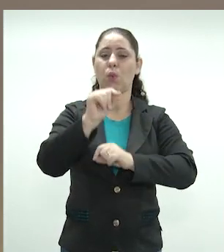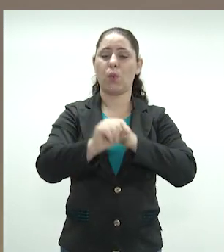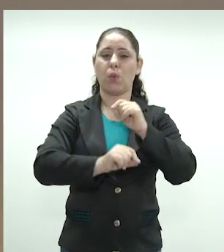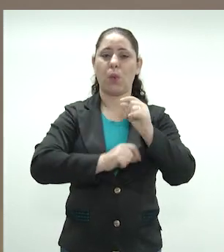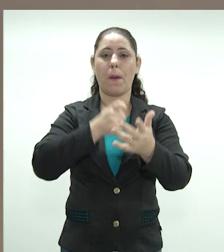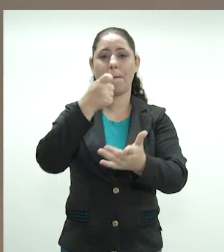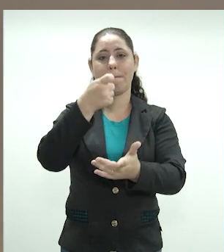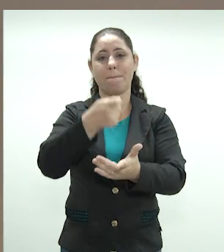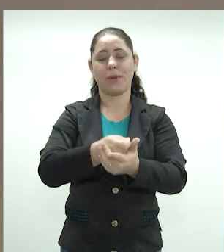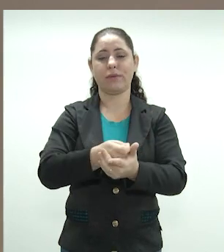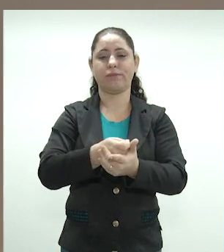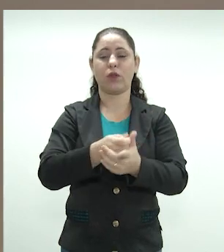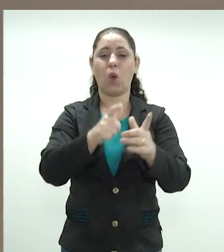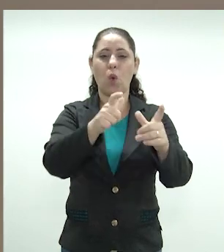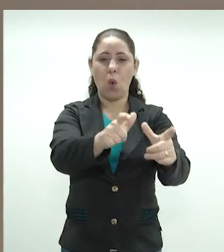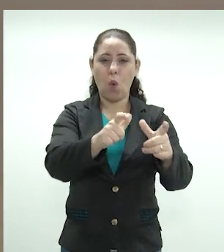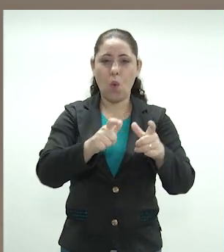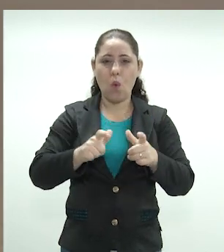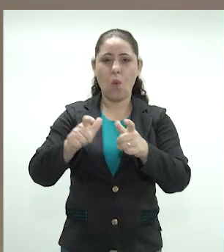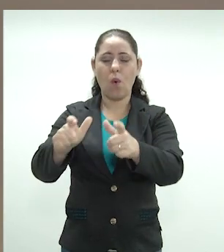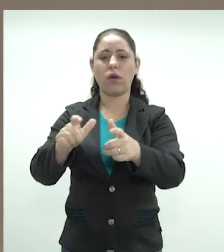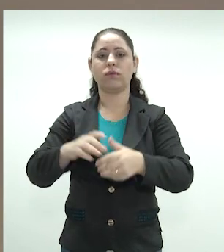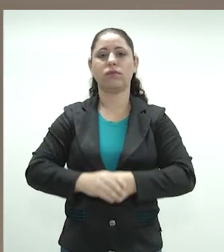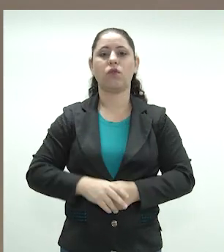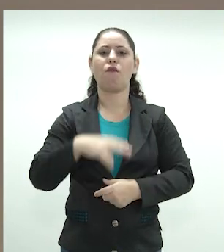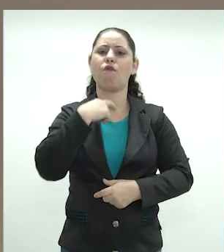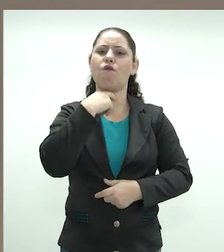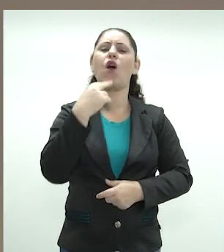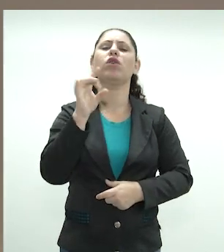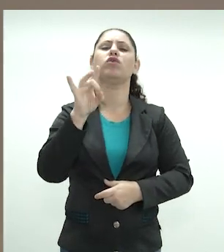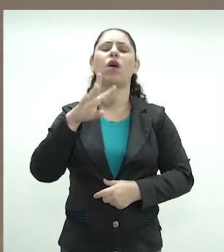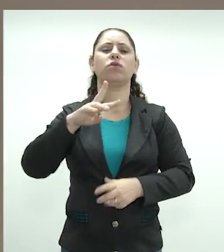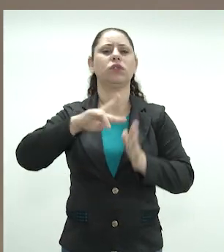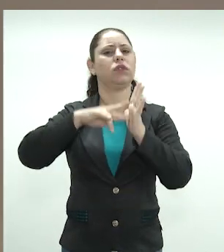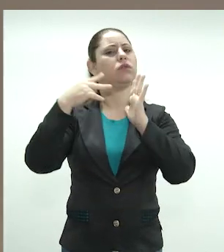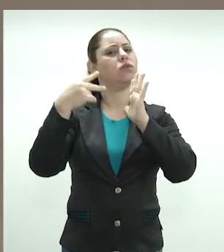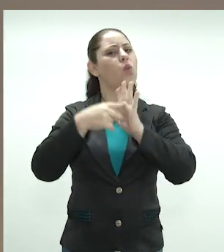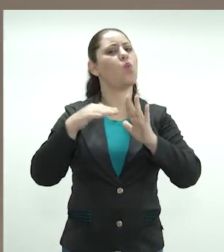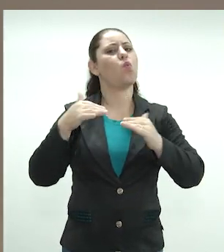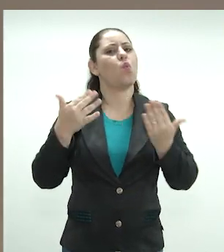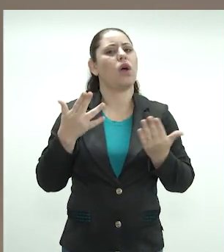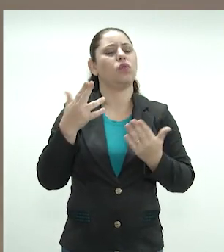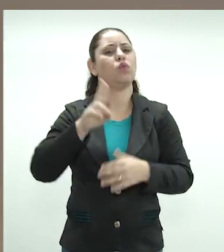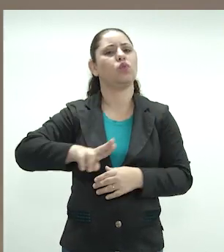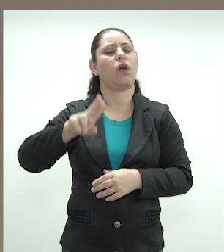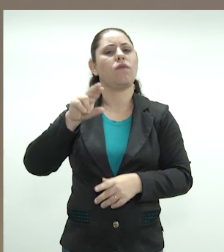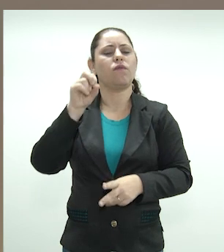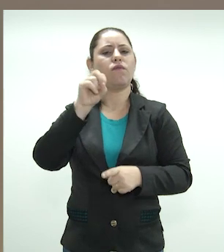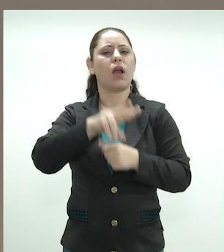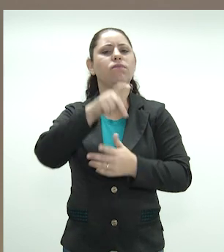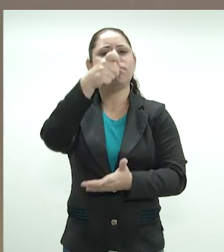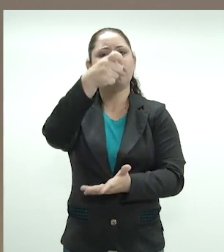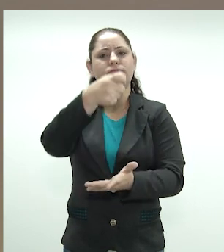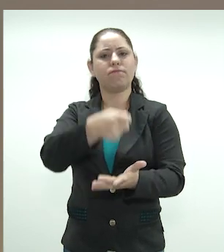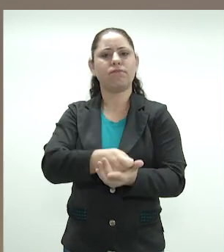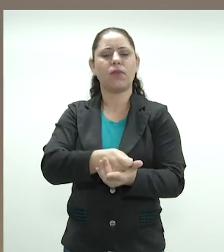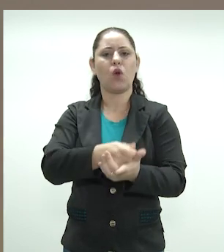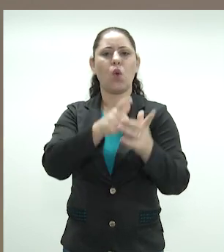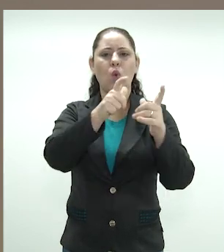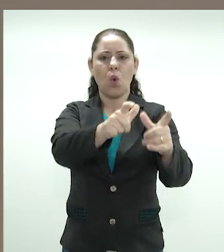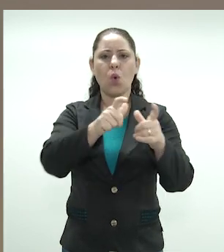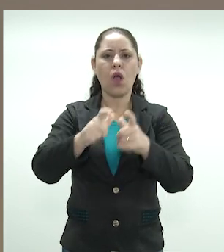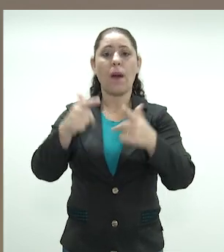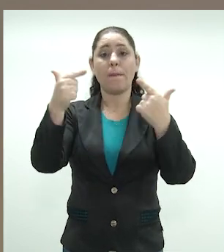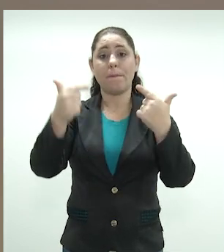pela garantia efetiva dos nossos espaços. Nossa voz só terá sentido quando ocuparmos efetivamente